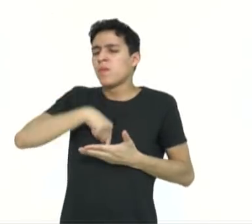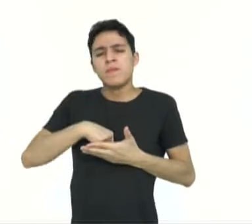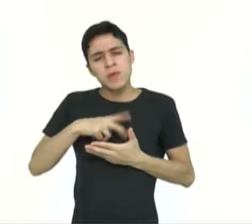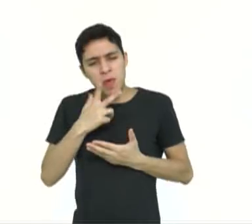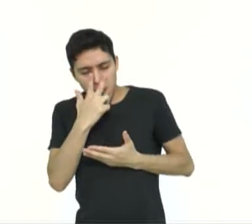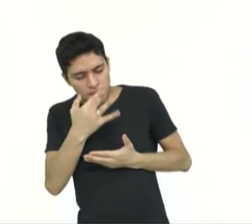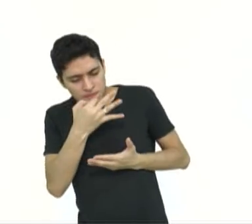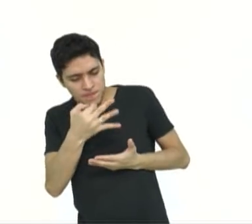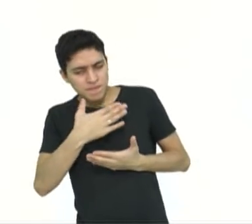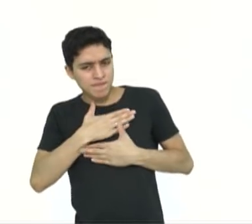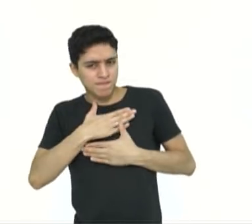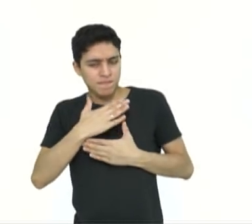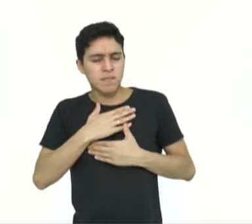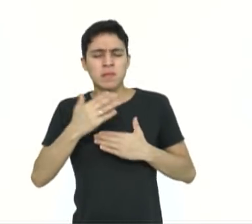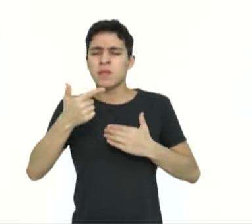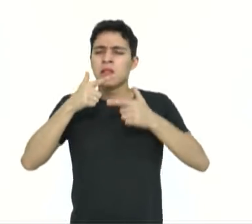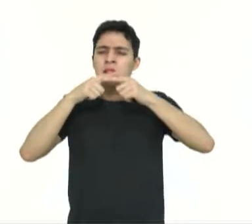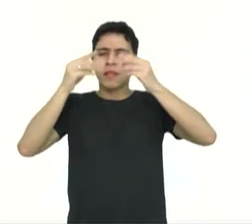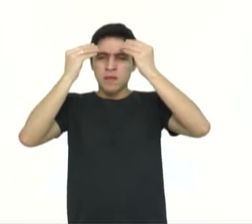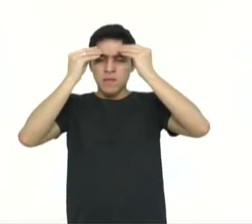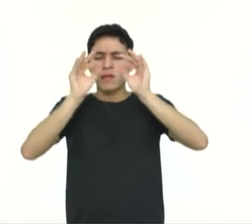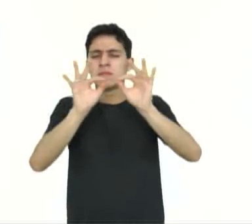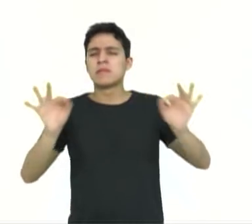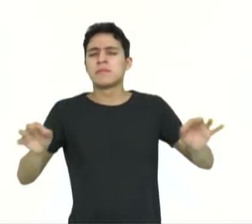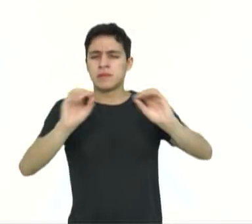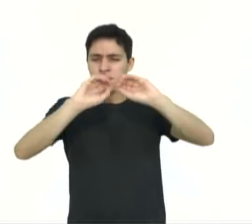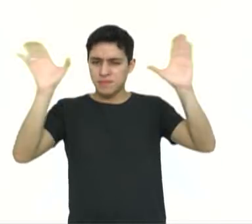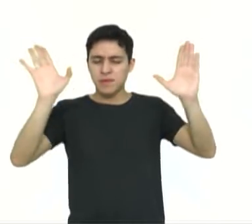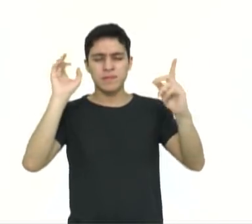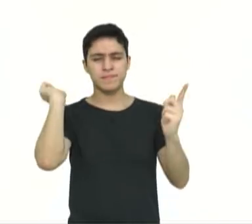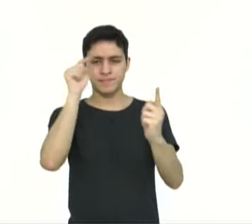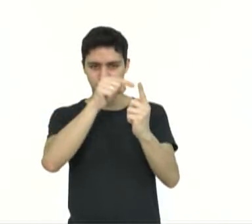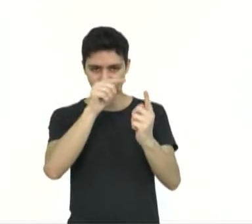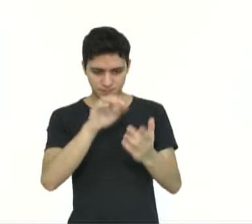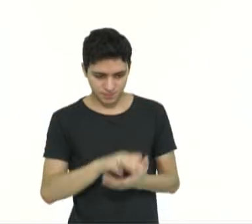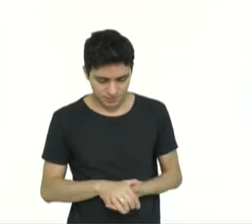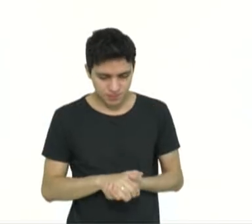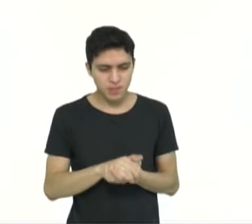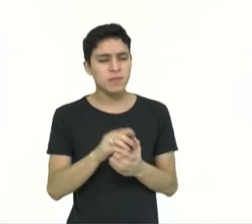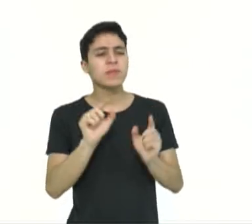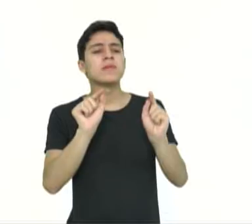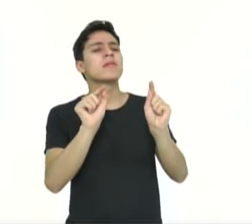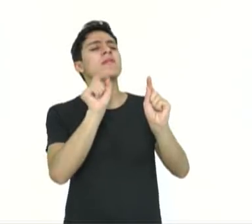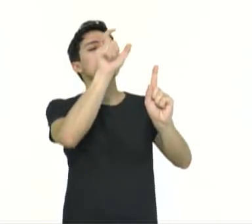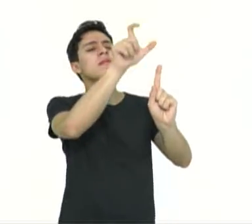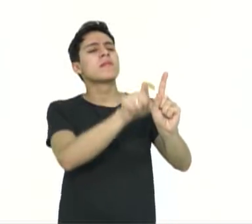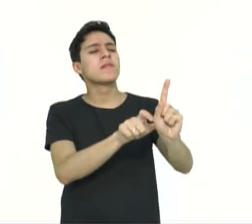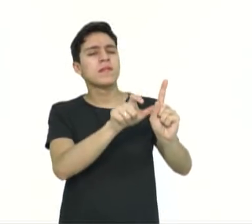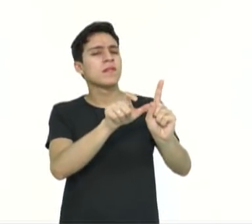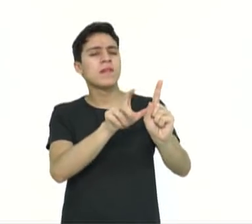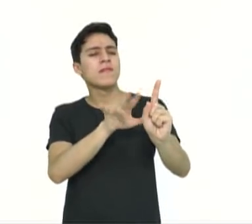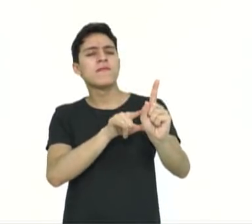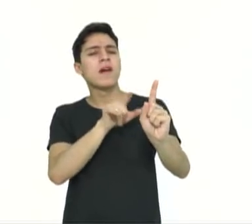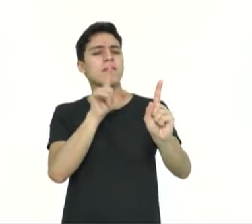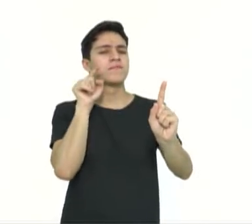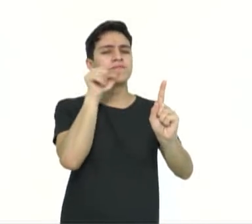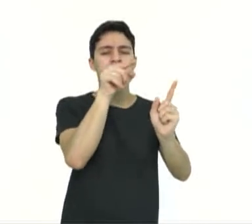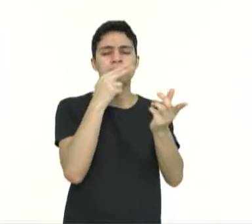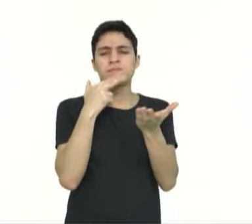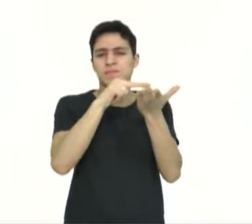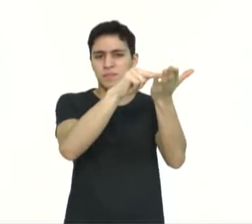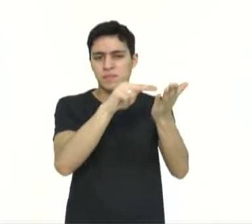linguagem simples, clara e objetiva, presença de destinatário e remetente,